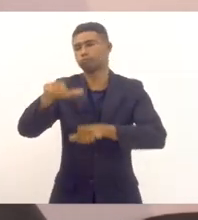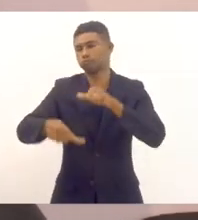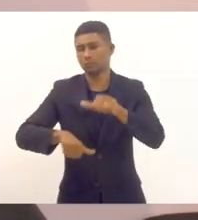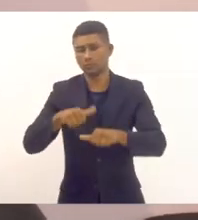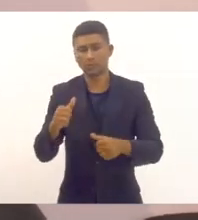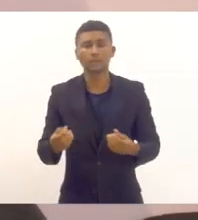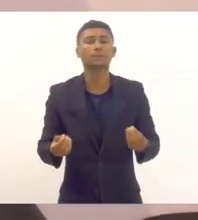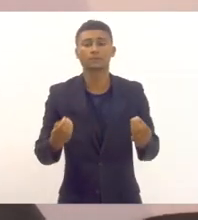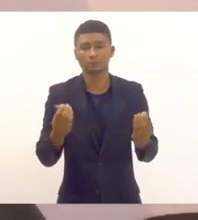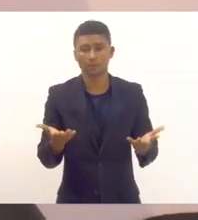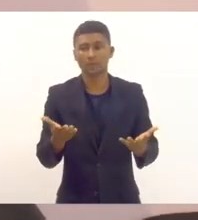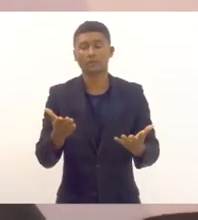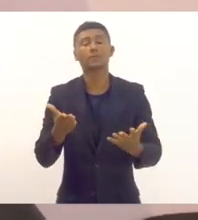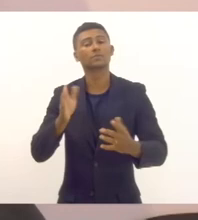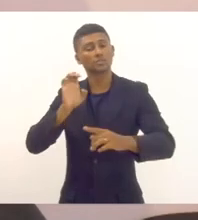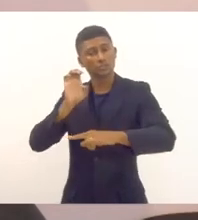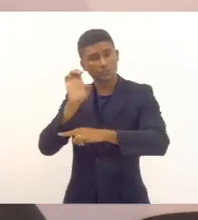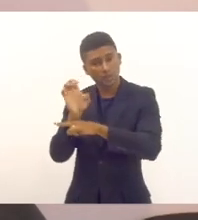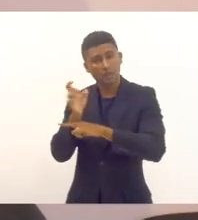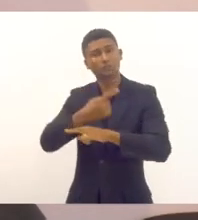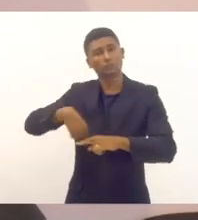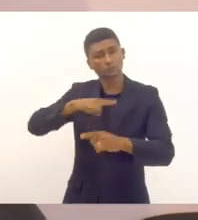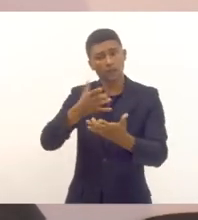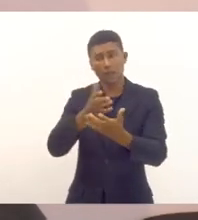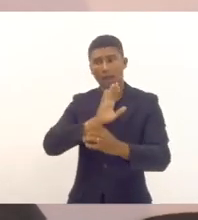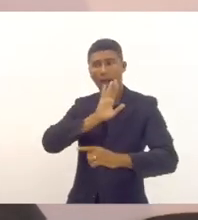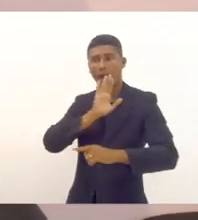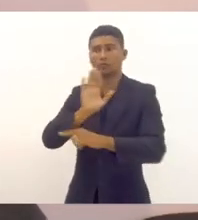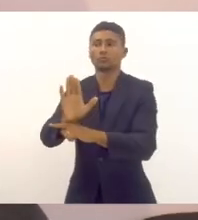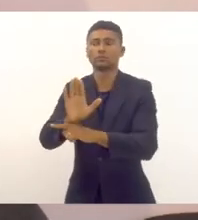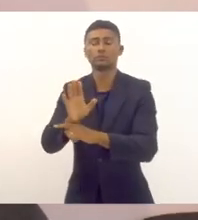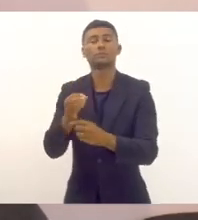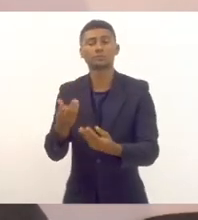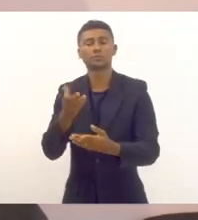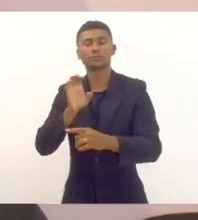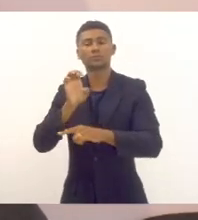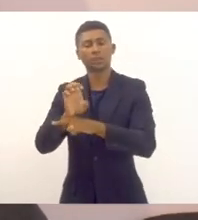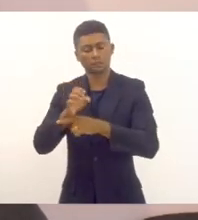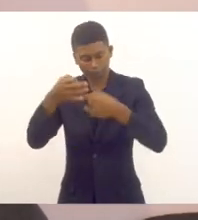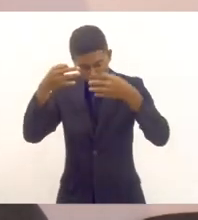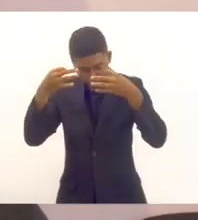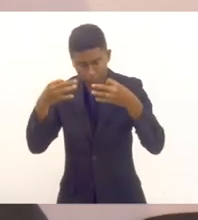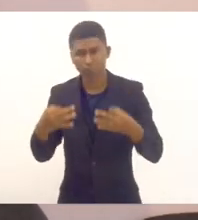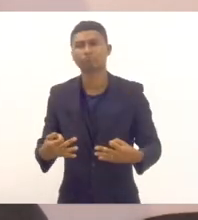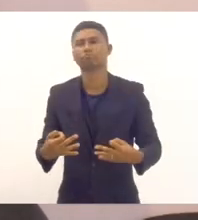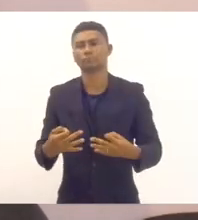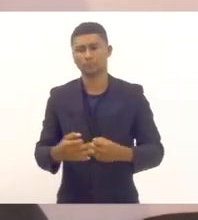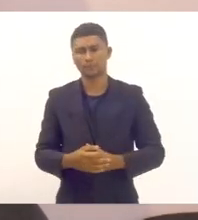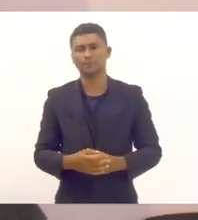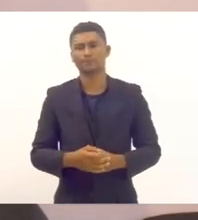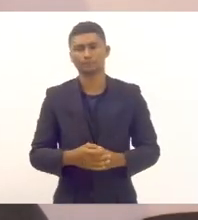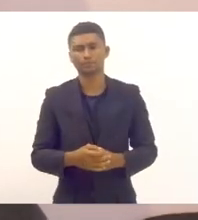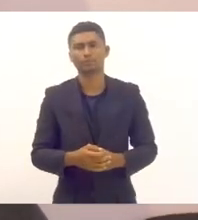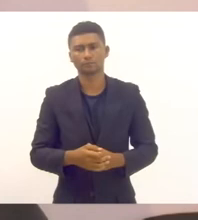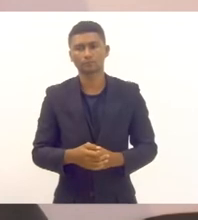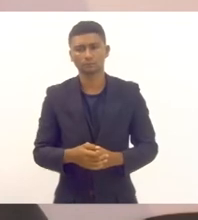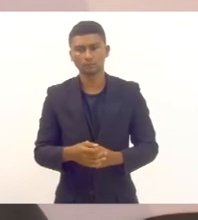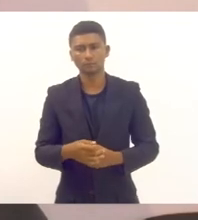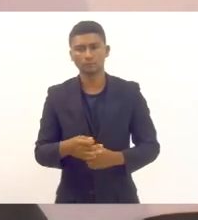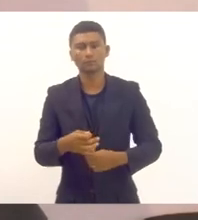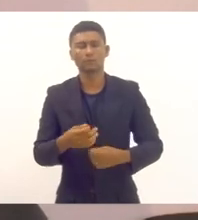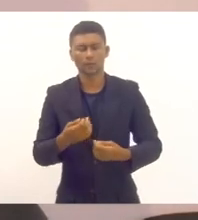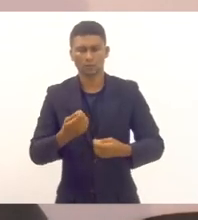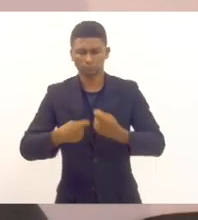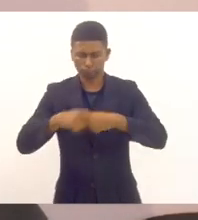poder contribuir com o Estado e fazer com que o Estado vire um Estado realmente mais pujante e agressivo aí em relação à oferta de